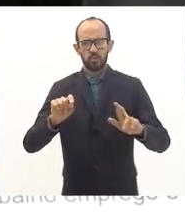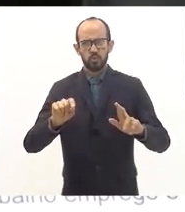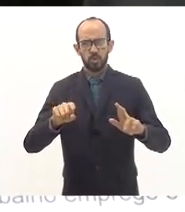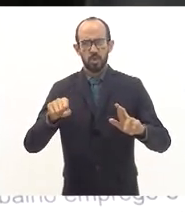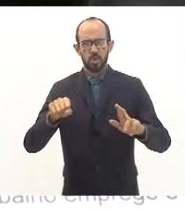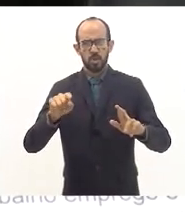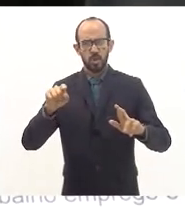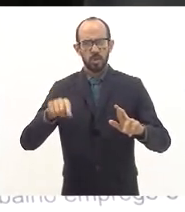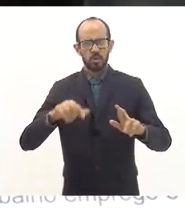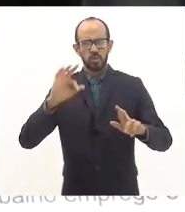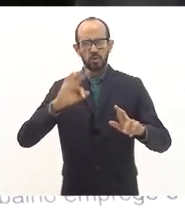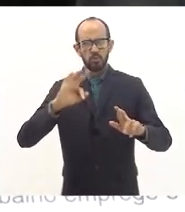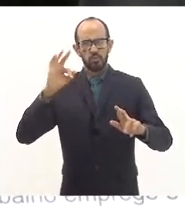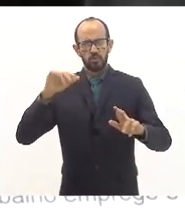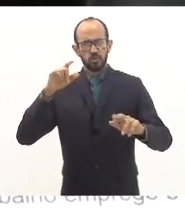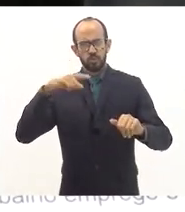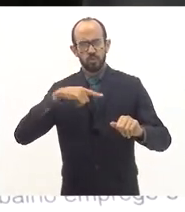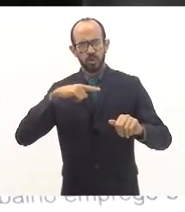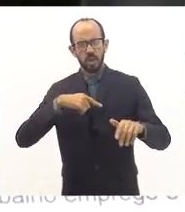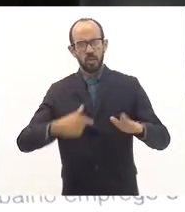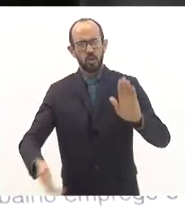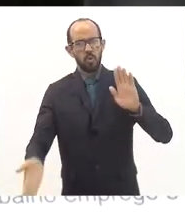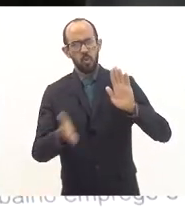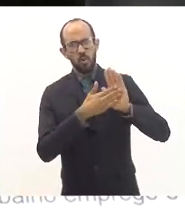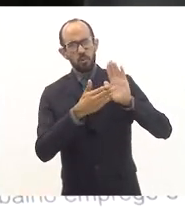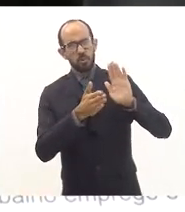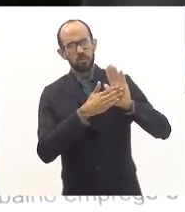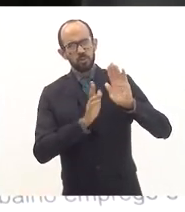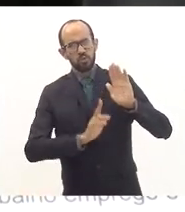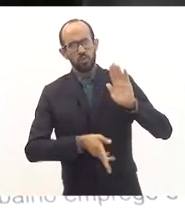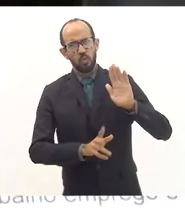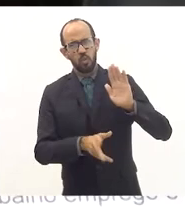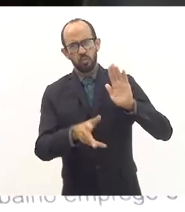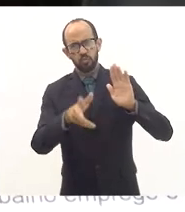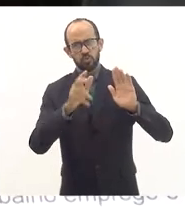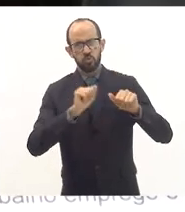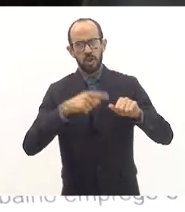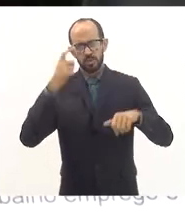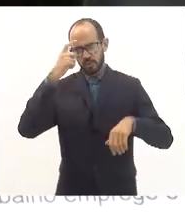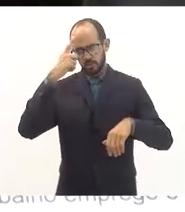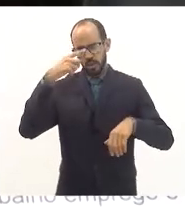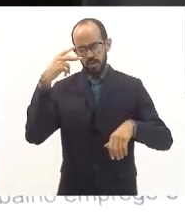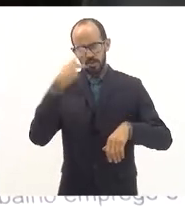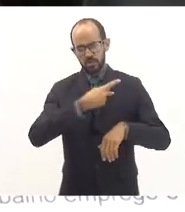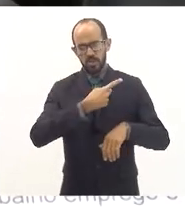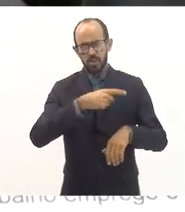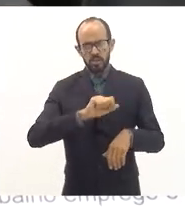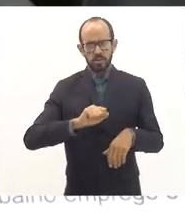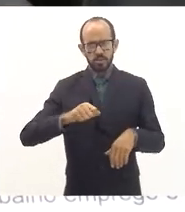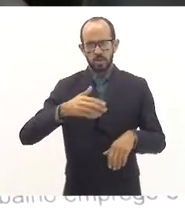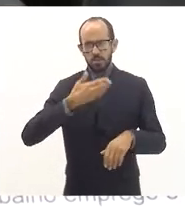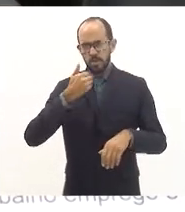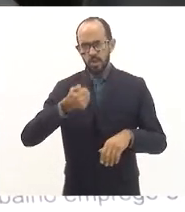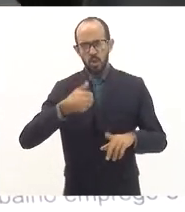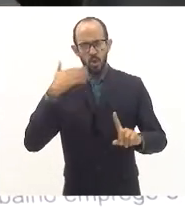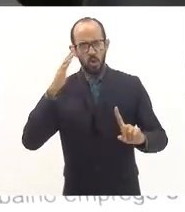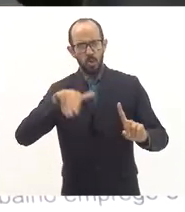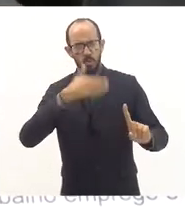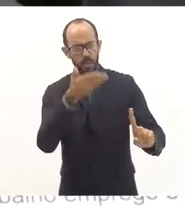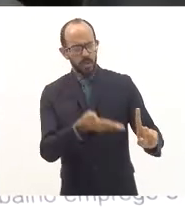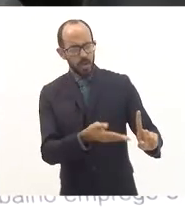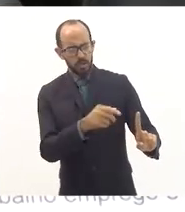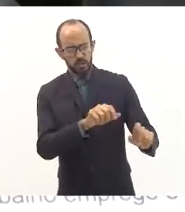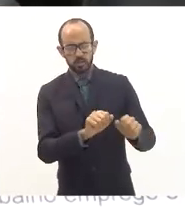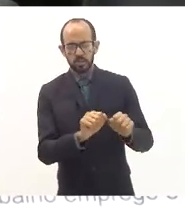apostando naqueles que têm compromisso em continuar as suas ideias. A maior homenagem que nós podemos